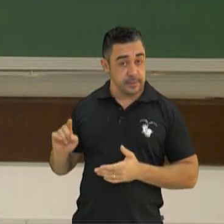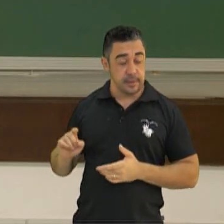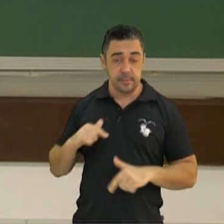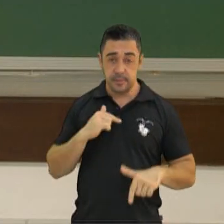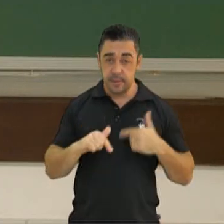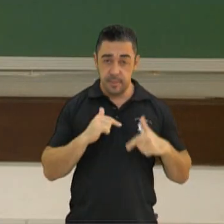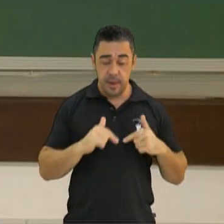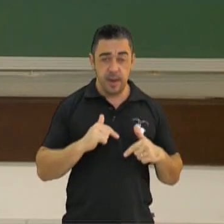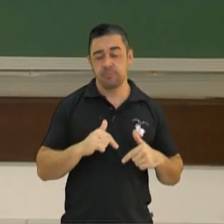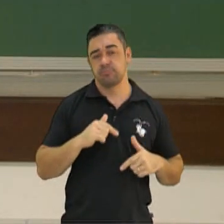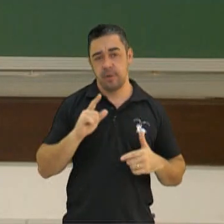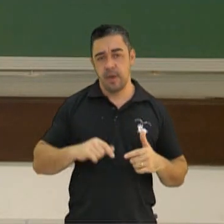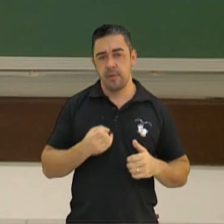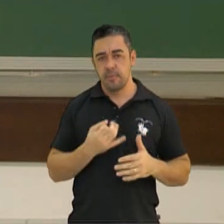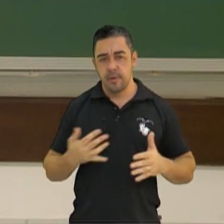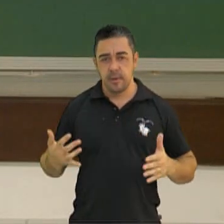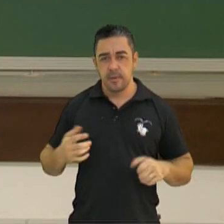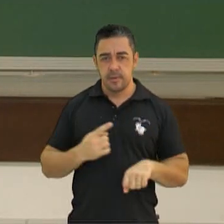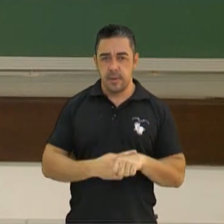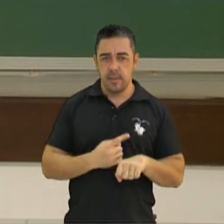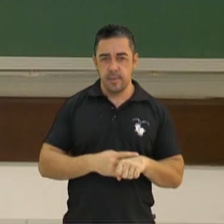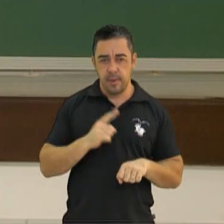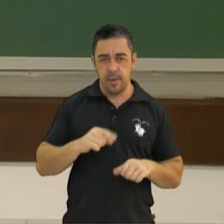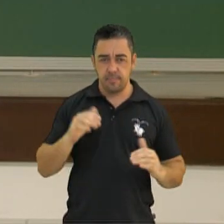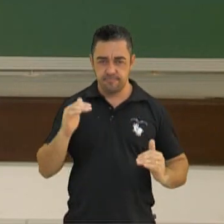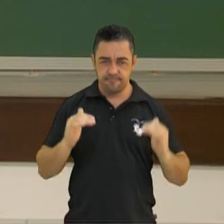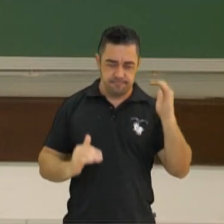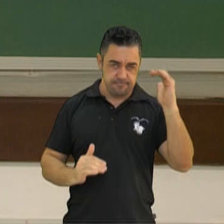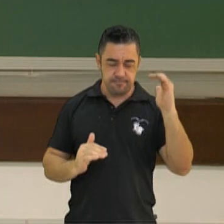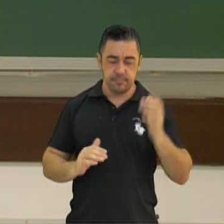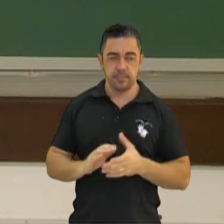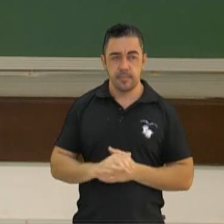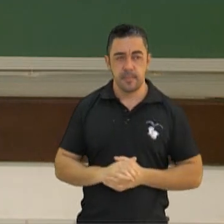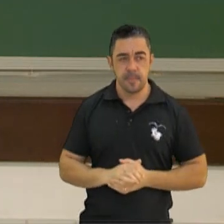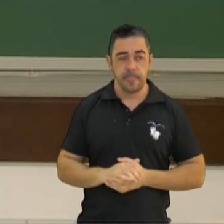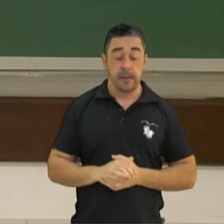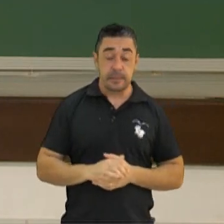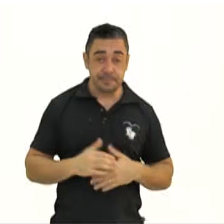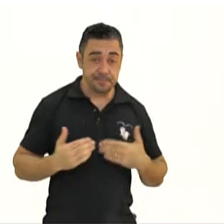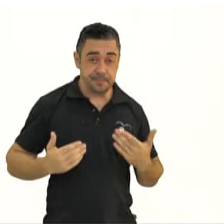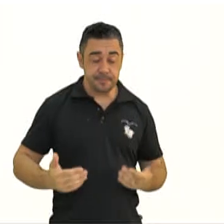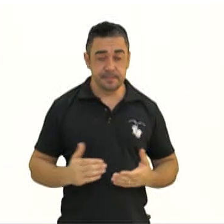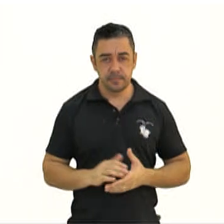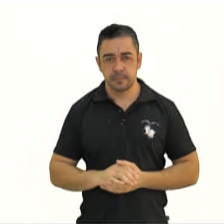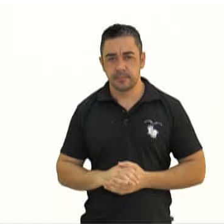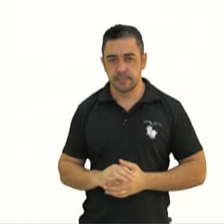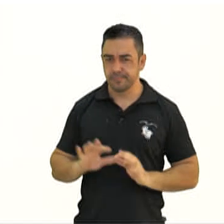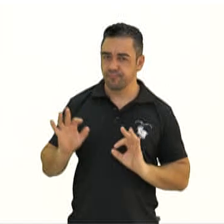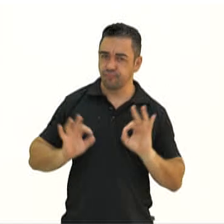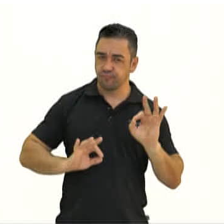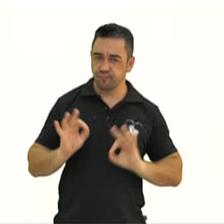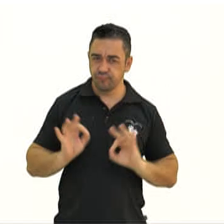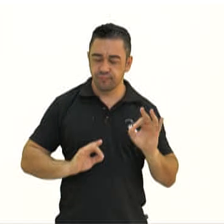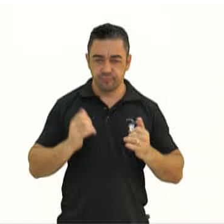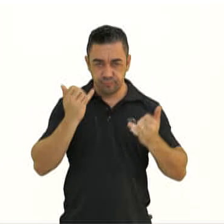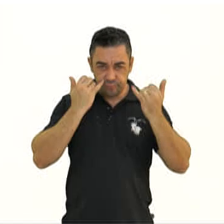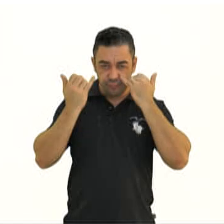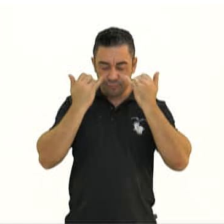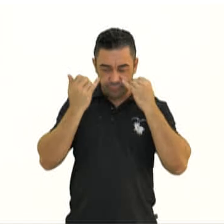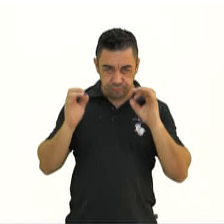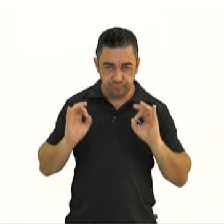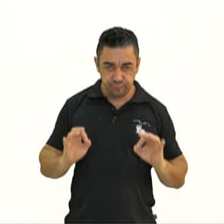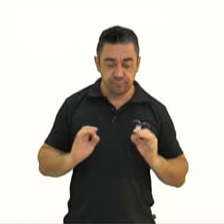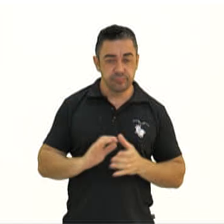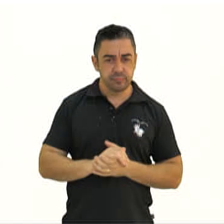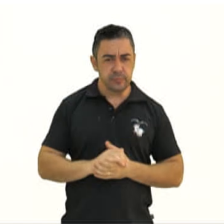serviço, tempo, quantidade de pessoas, é inversamente proporcional. Então, vamos lá. Vamos organizar as informações que temos, tá